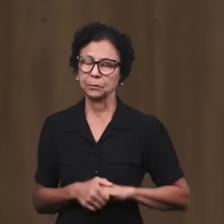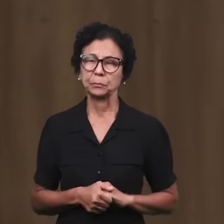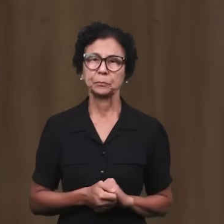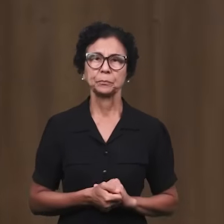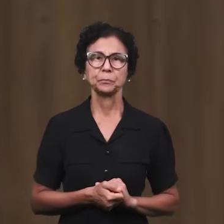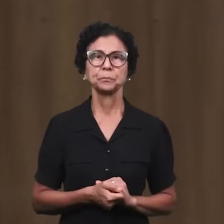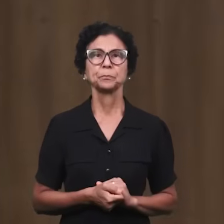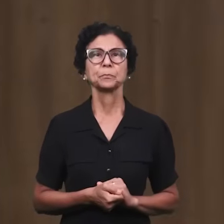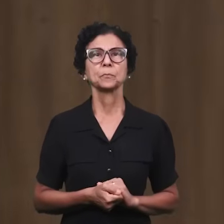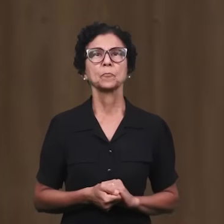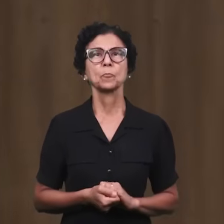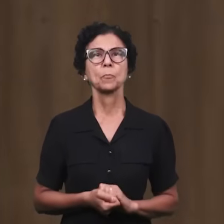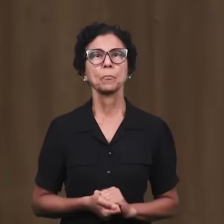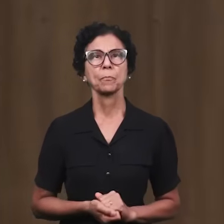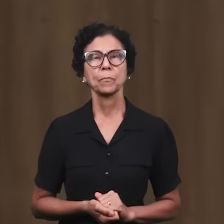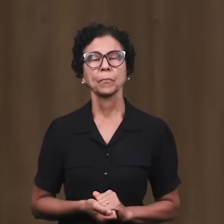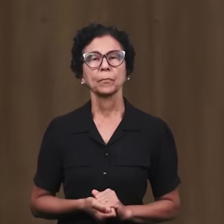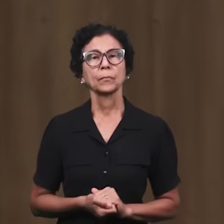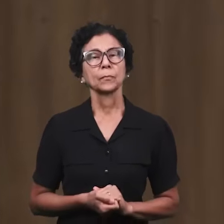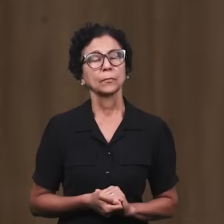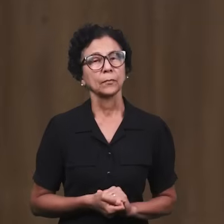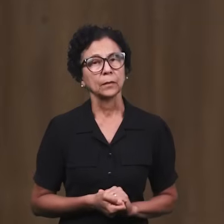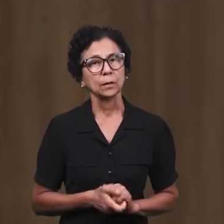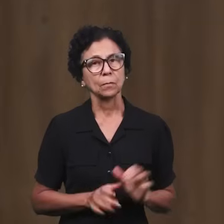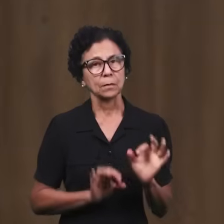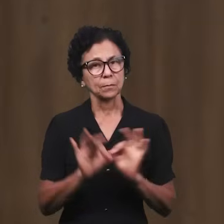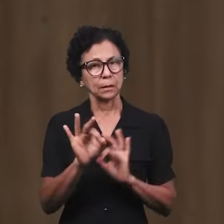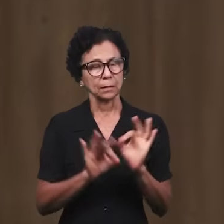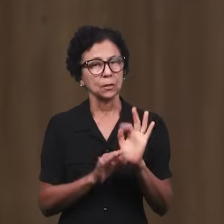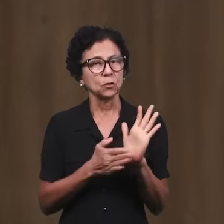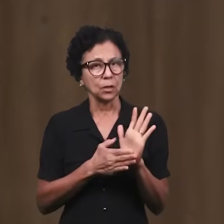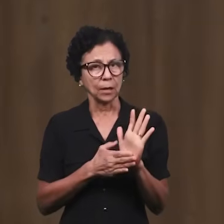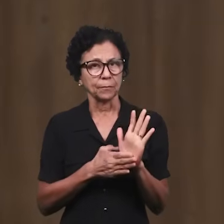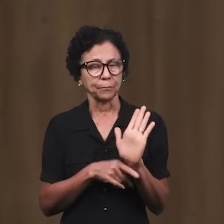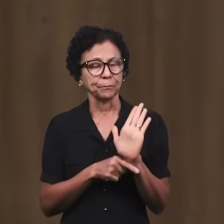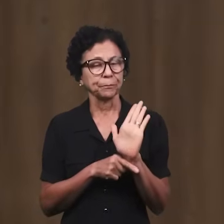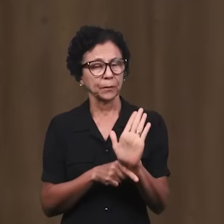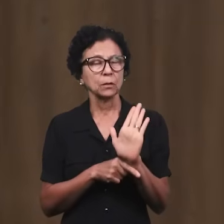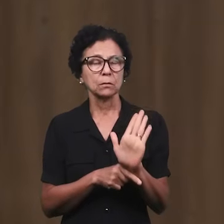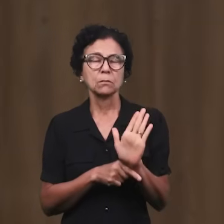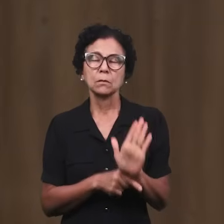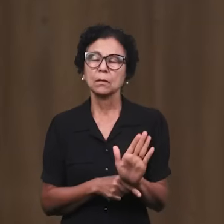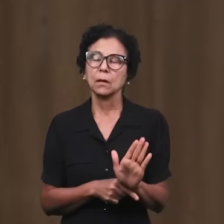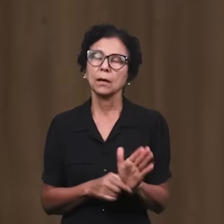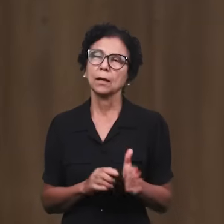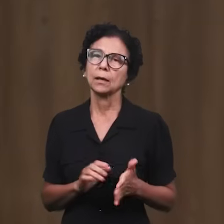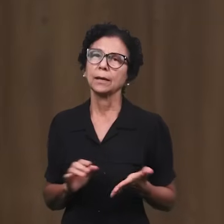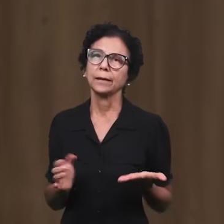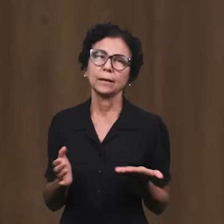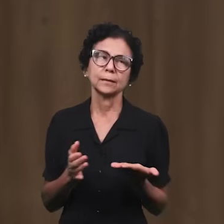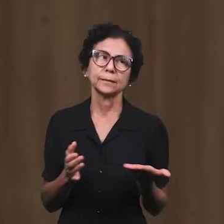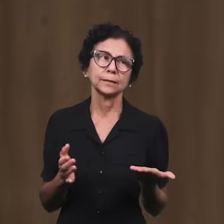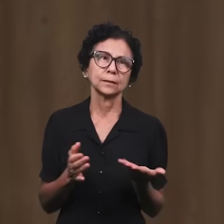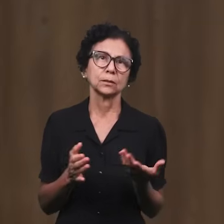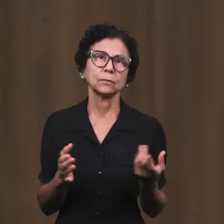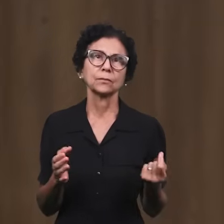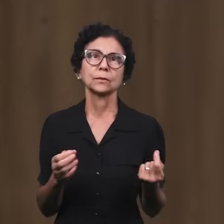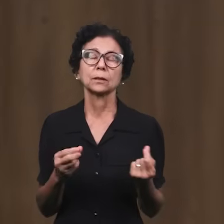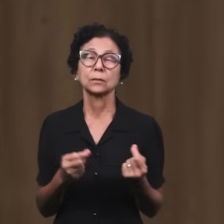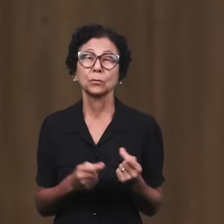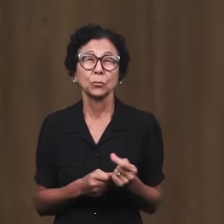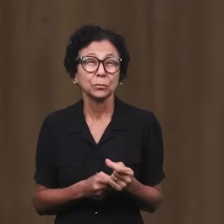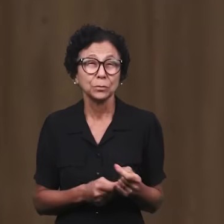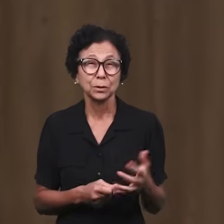o planejamento financeiro e uma boa reserva para iniciar vai te ajudar muito. Porque aí você não vai ficar com